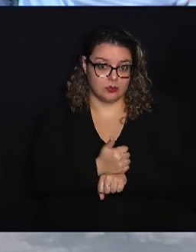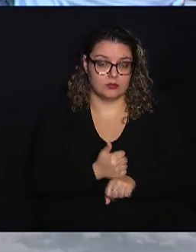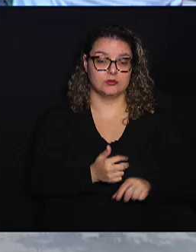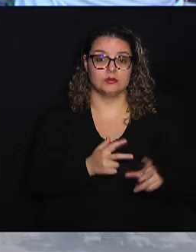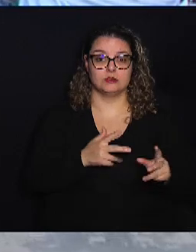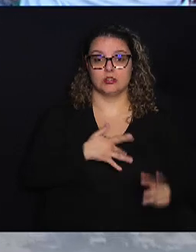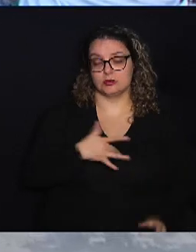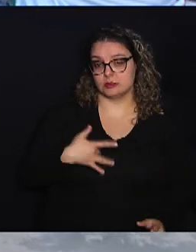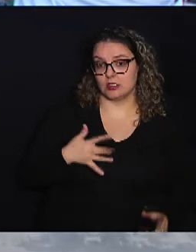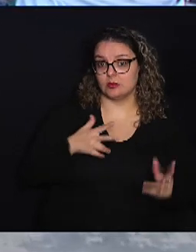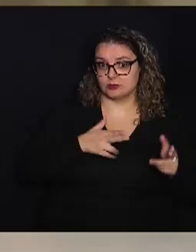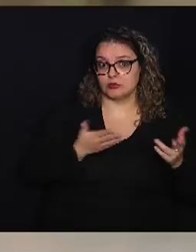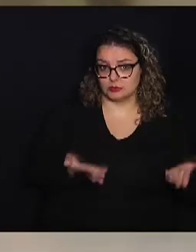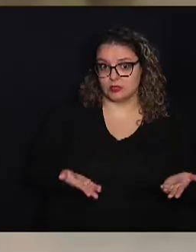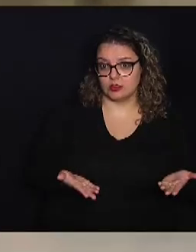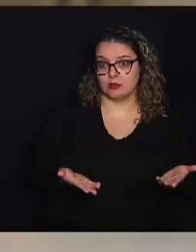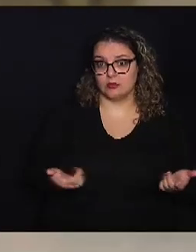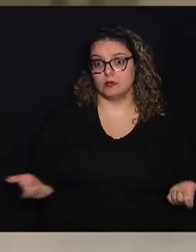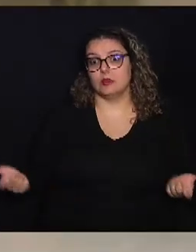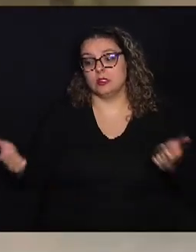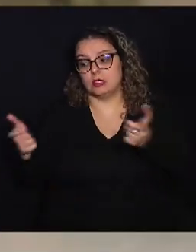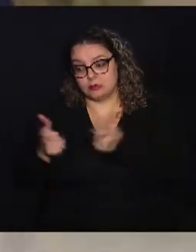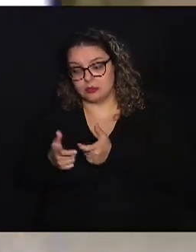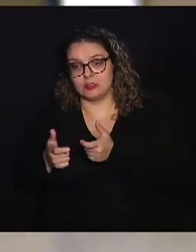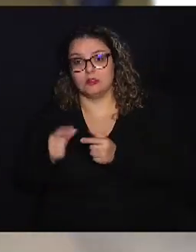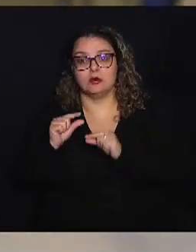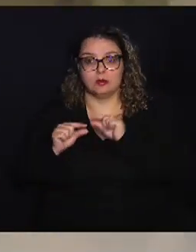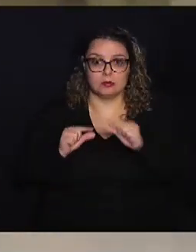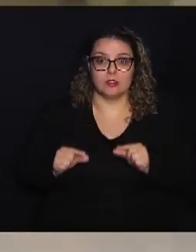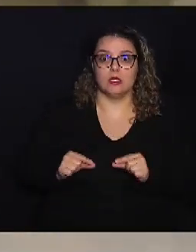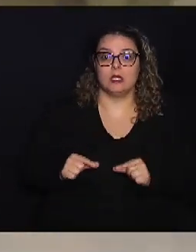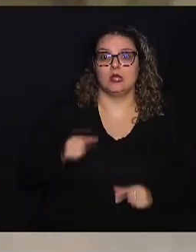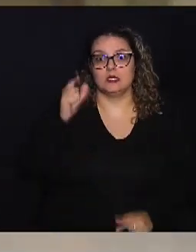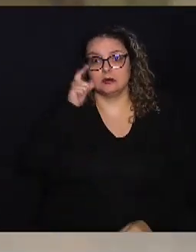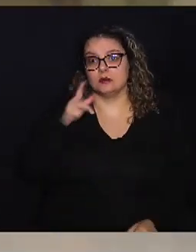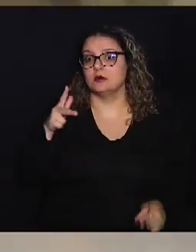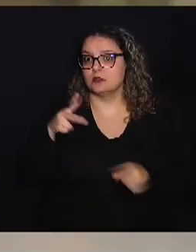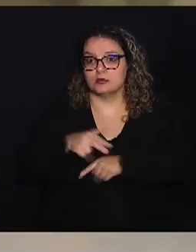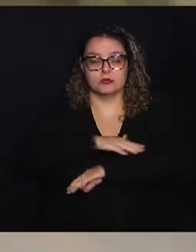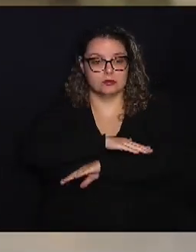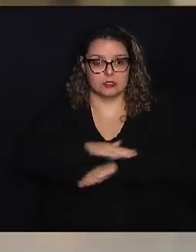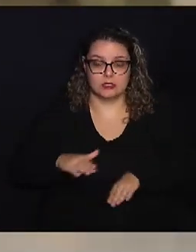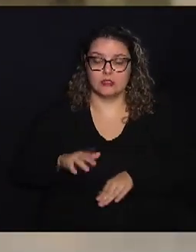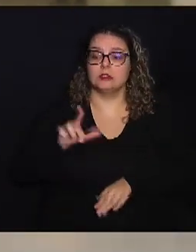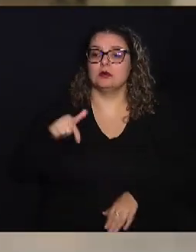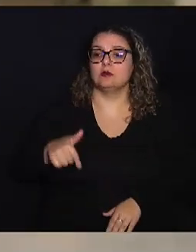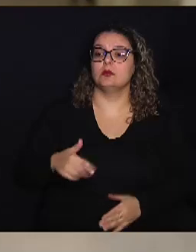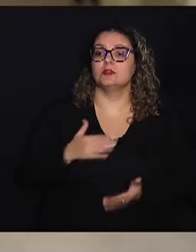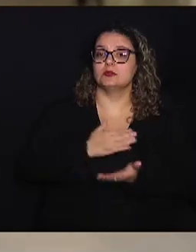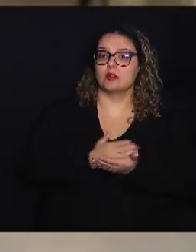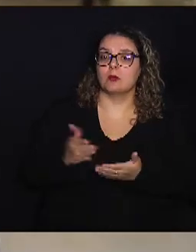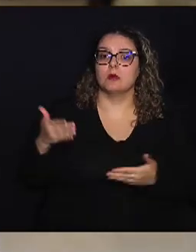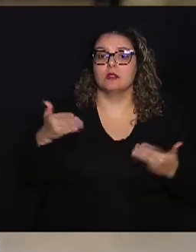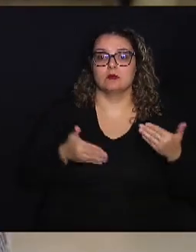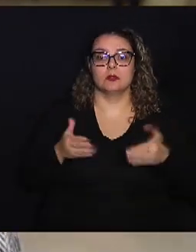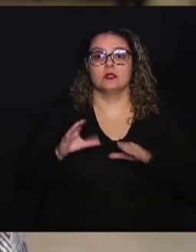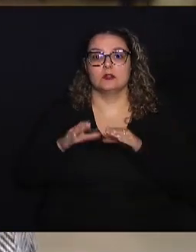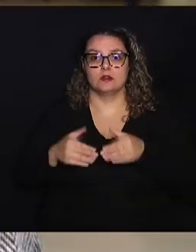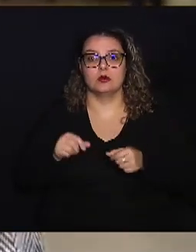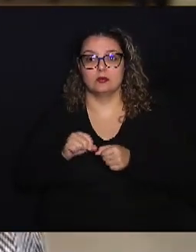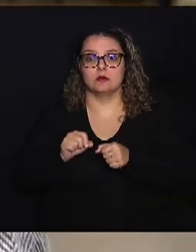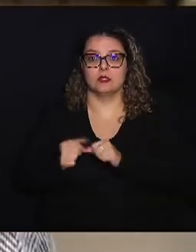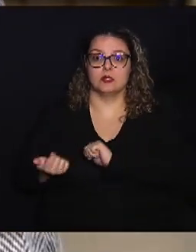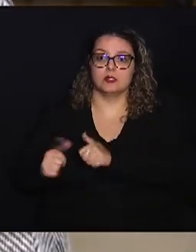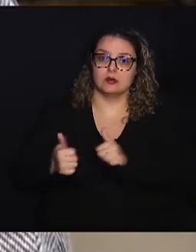para que ele vá reduzindo aos poucos até conseguir cessar. E aí, depois que ele começa a participar dos grupos, a gente faz uma